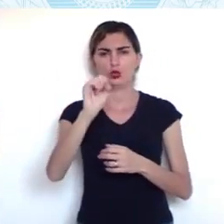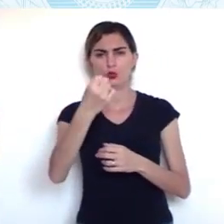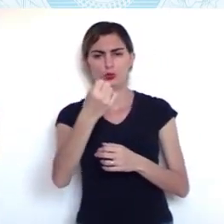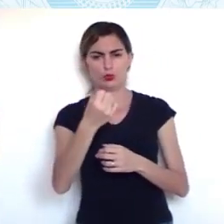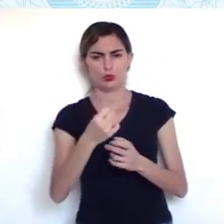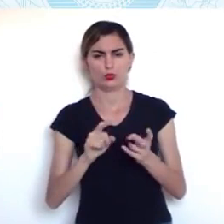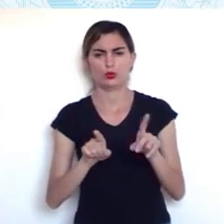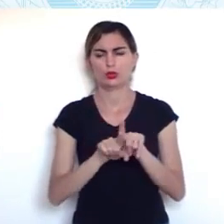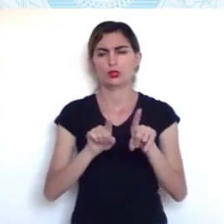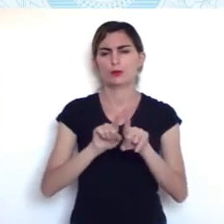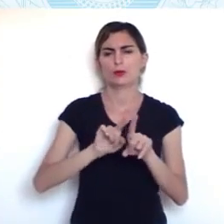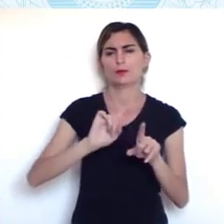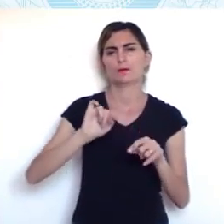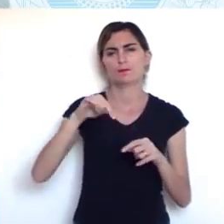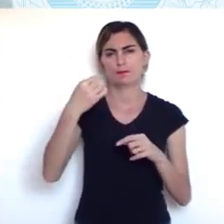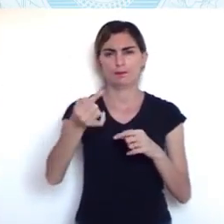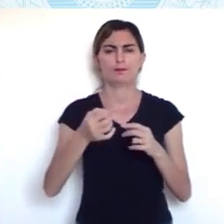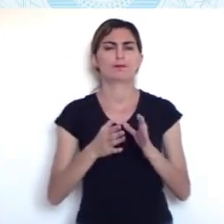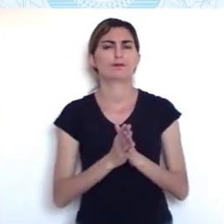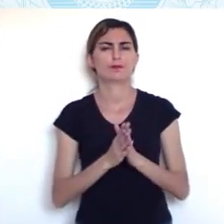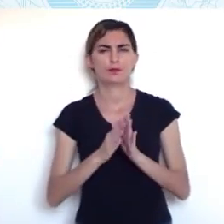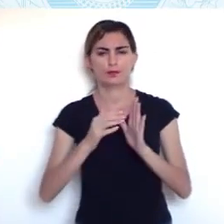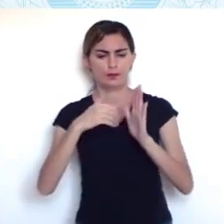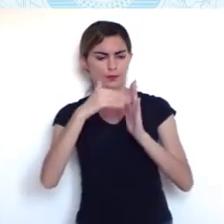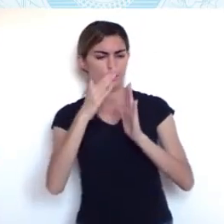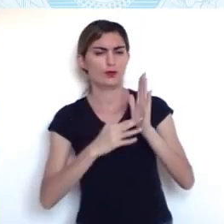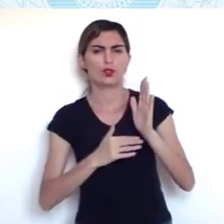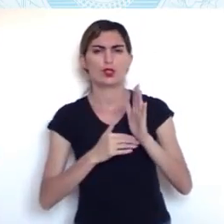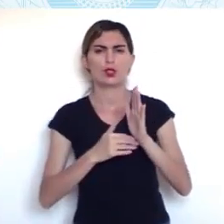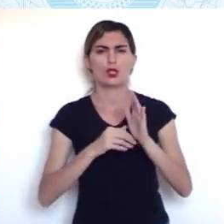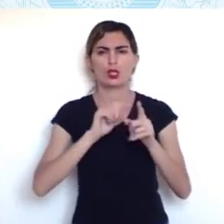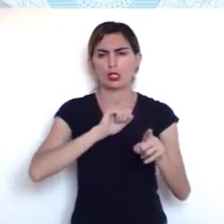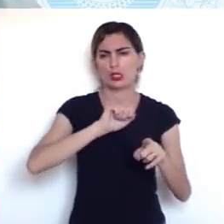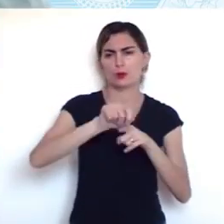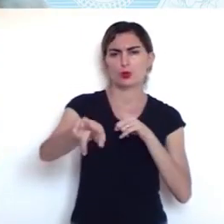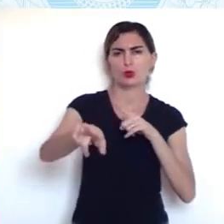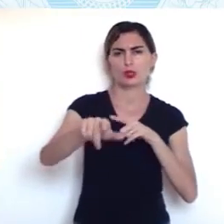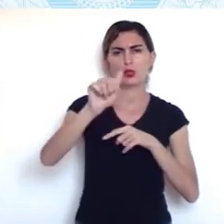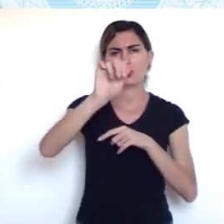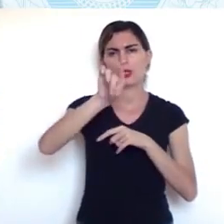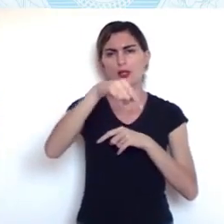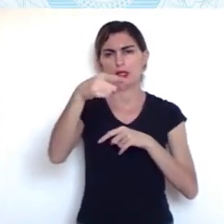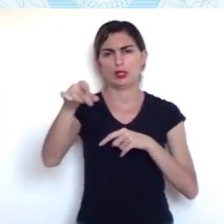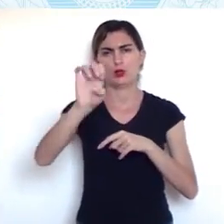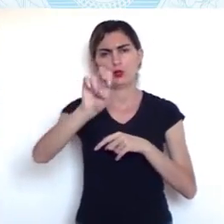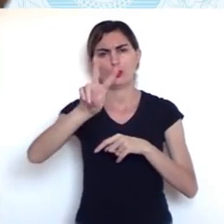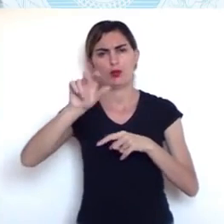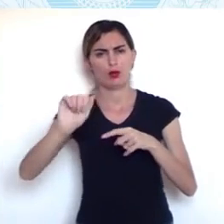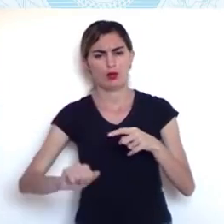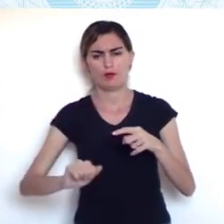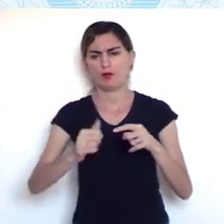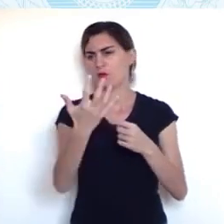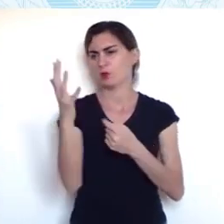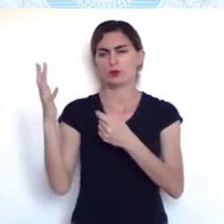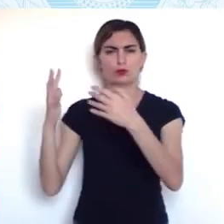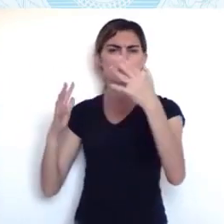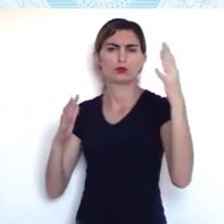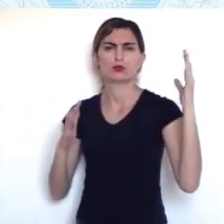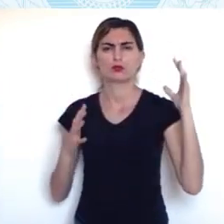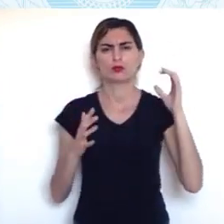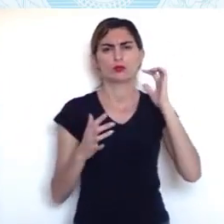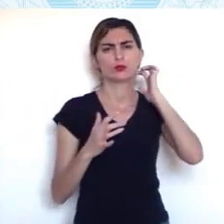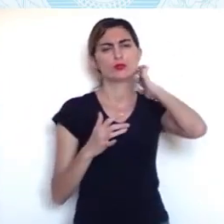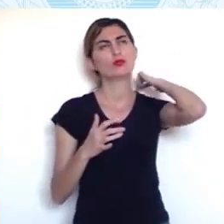O Massácio, né? Com a obra Expulsão de Adão e Eva do